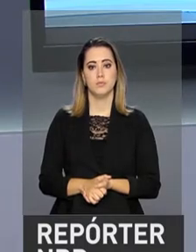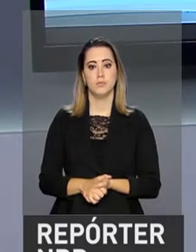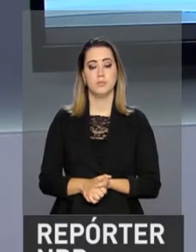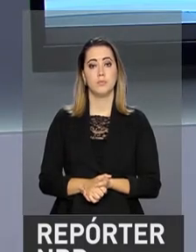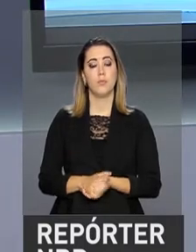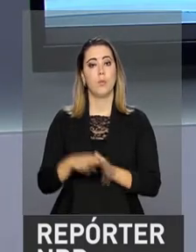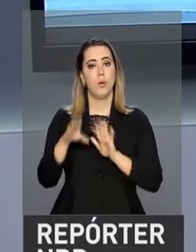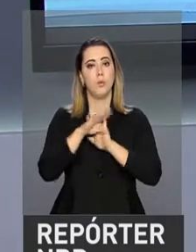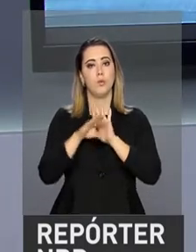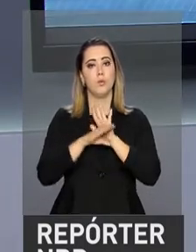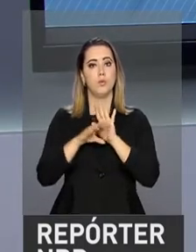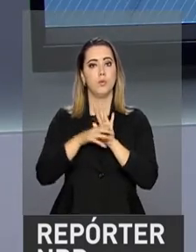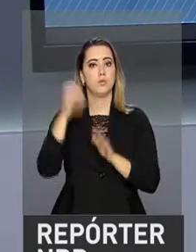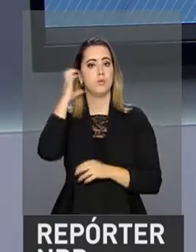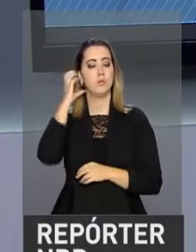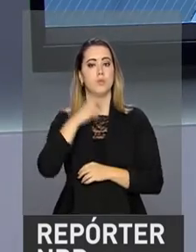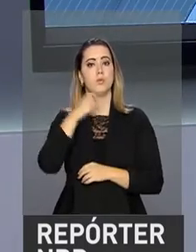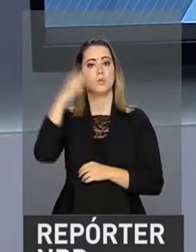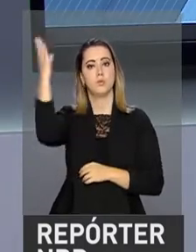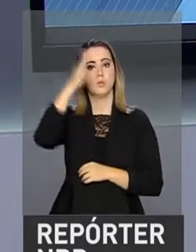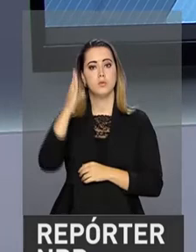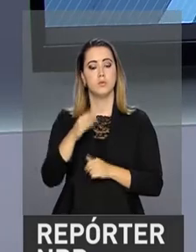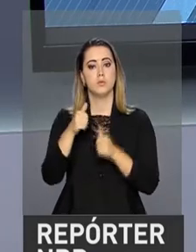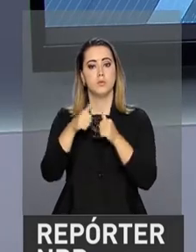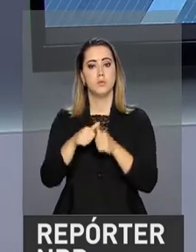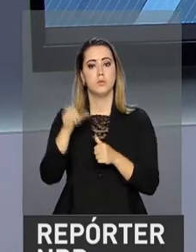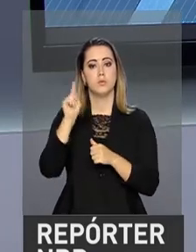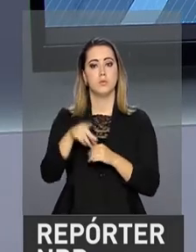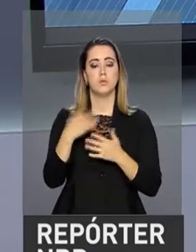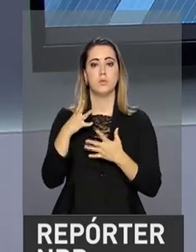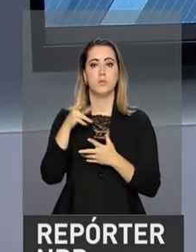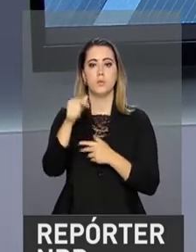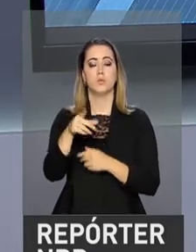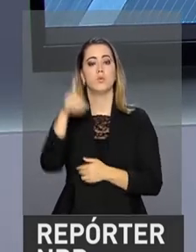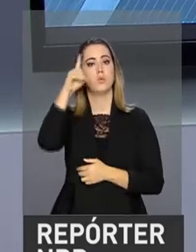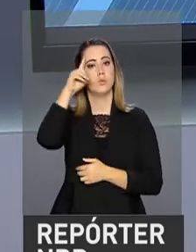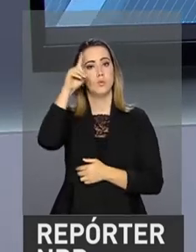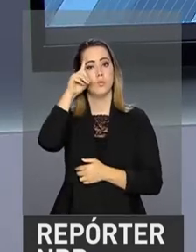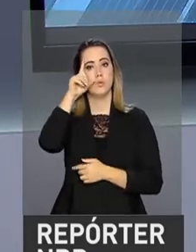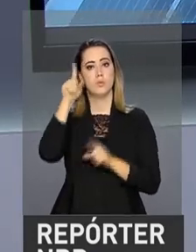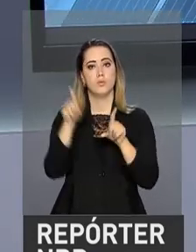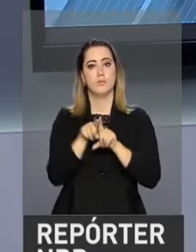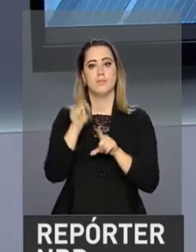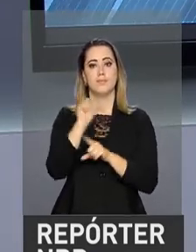O programa de rádio A Voz do Brasil vai ao ar todos os dias.